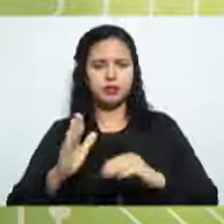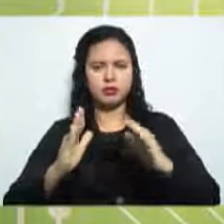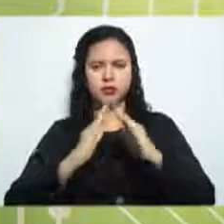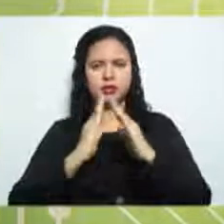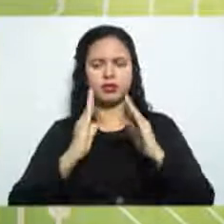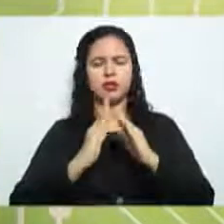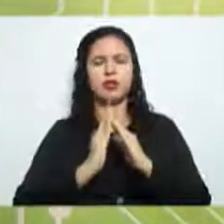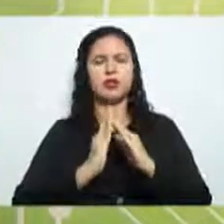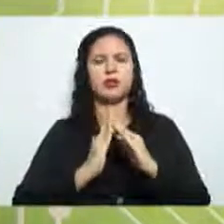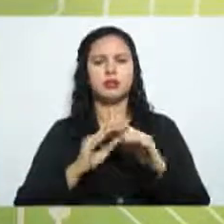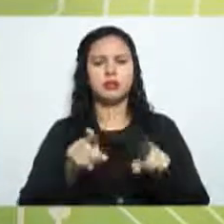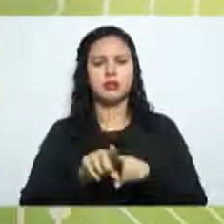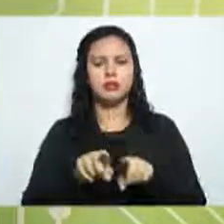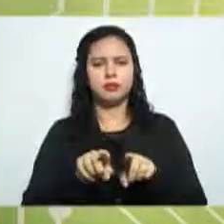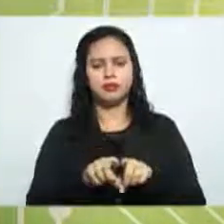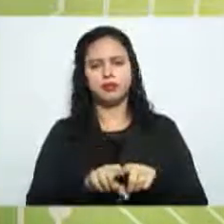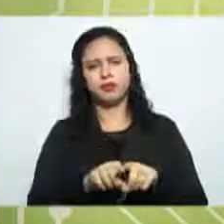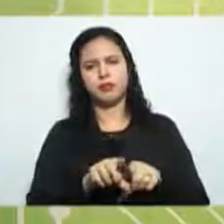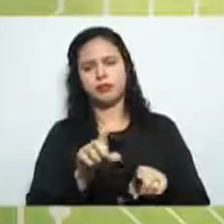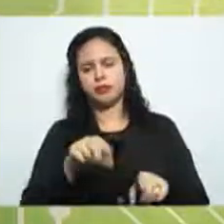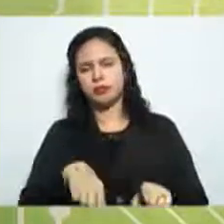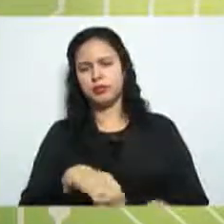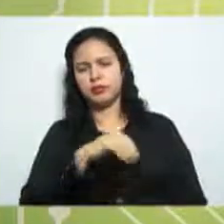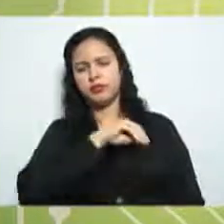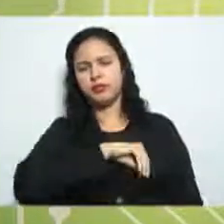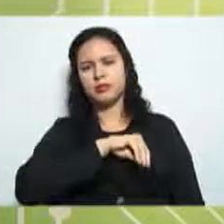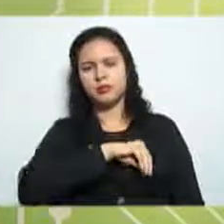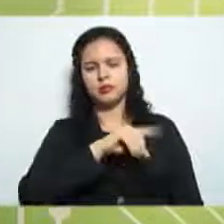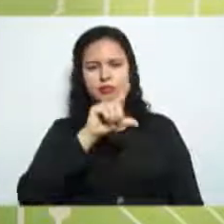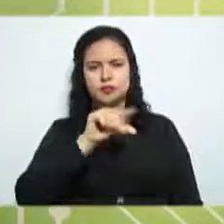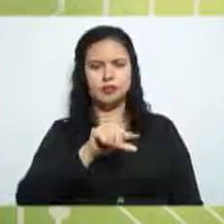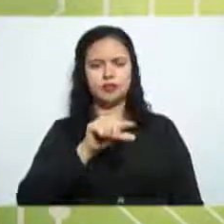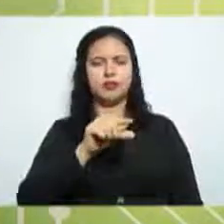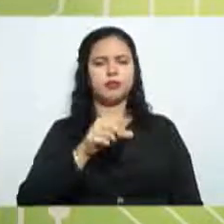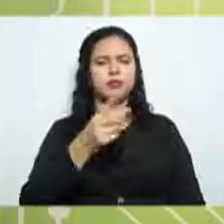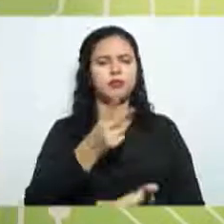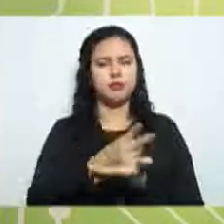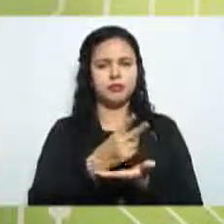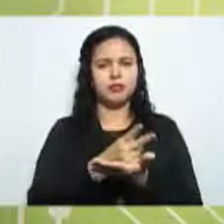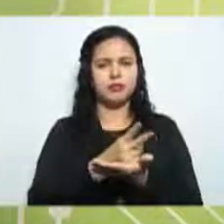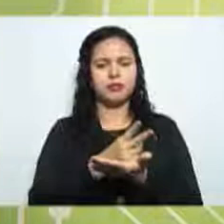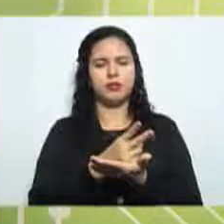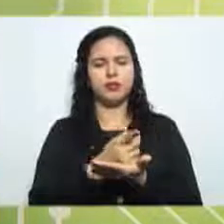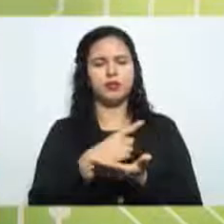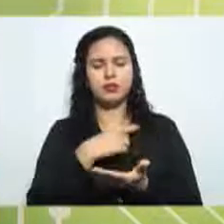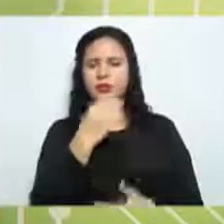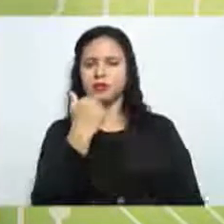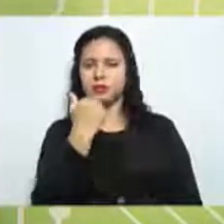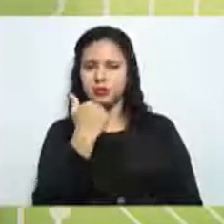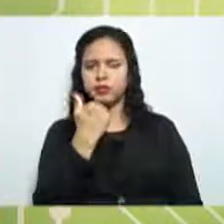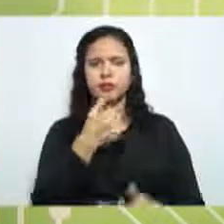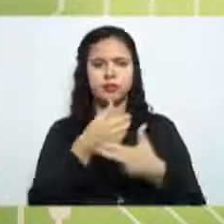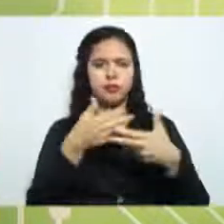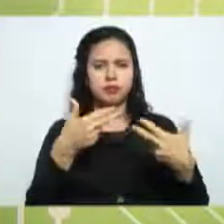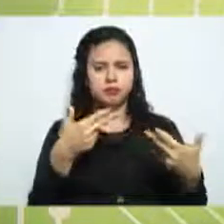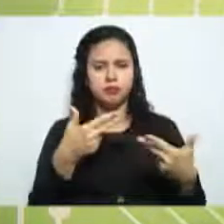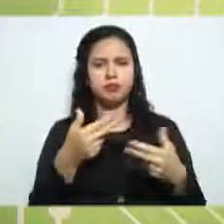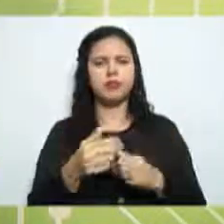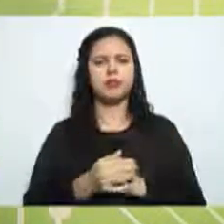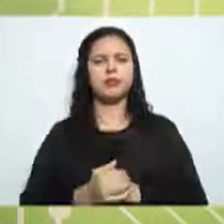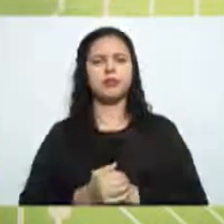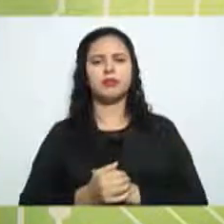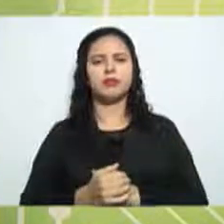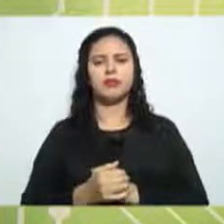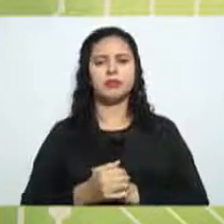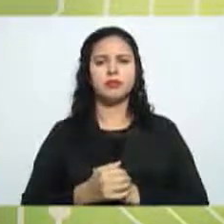moradia, que dão acesso a uma renda mínima de condições para a gente ter uma qualidade alimentar mesmo mínima, né?